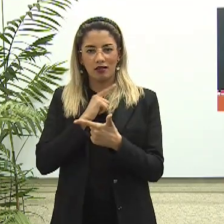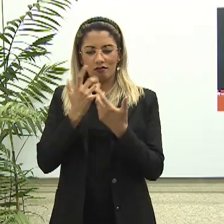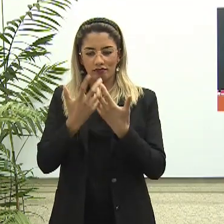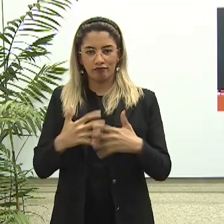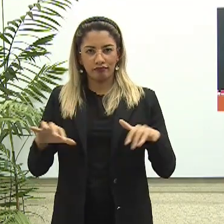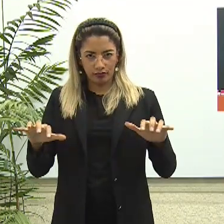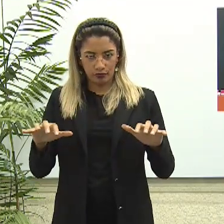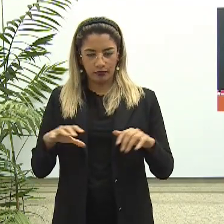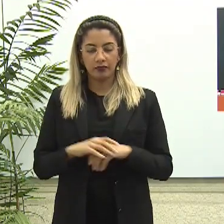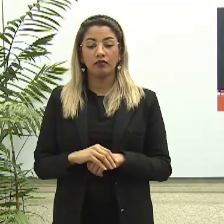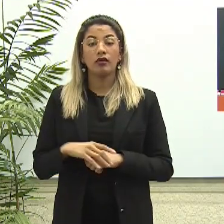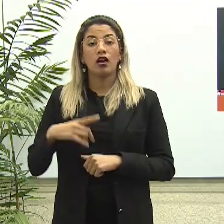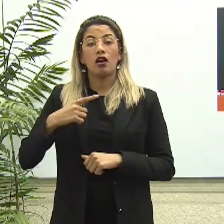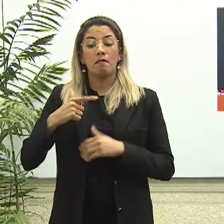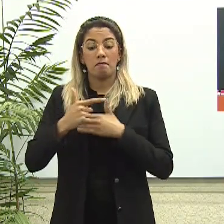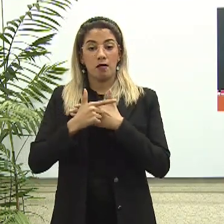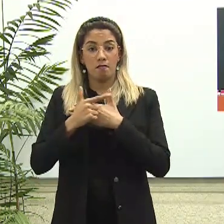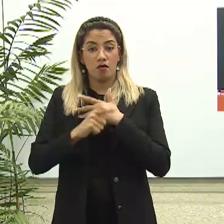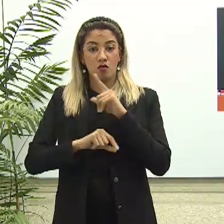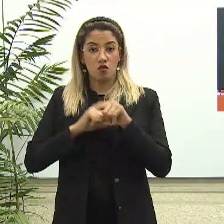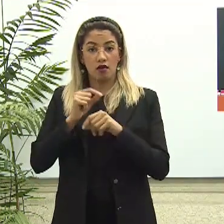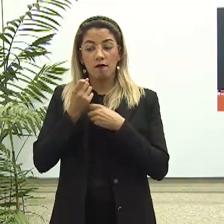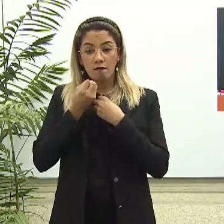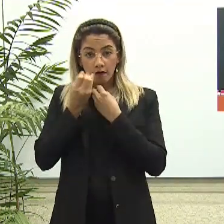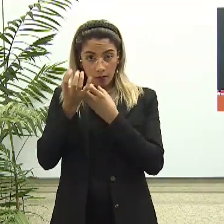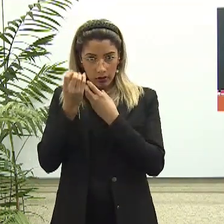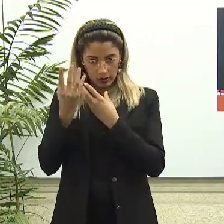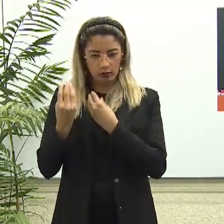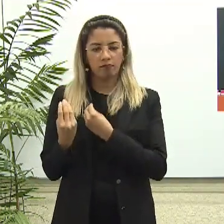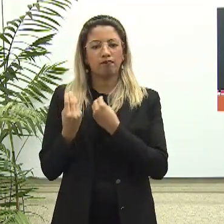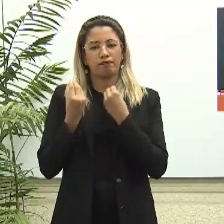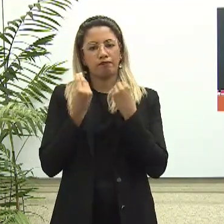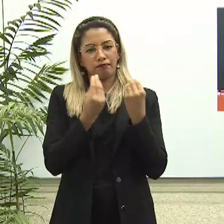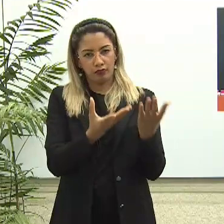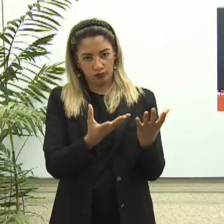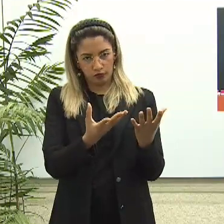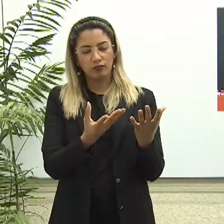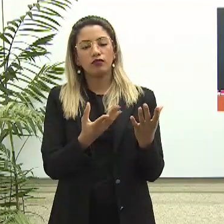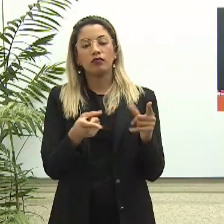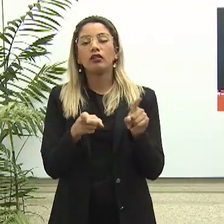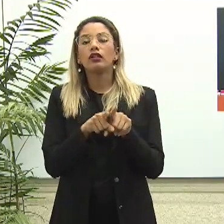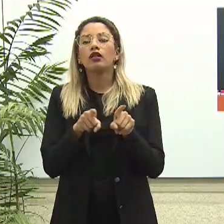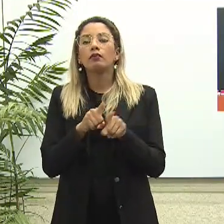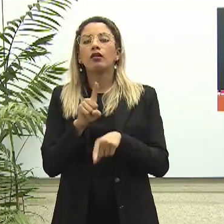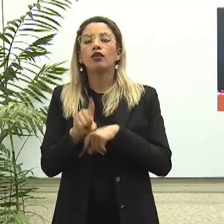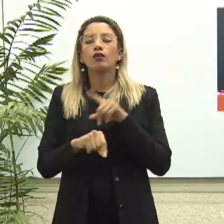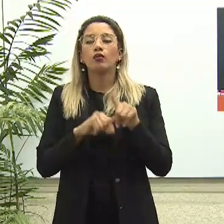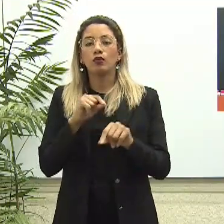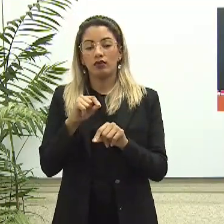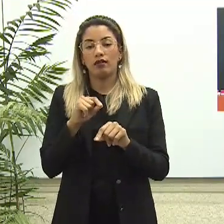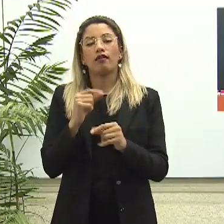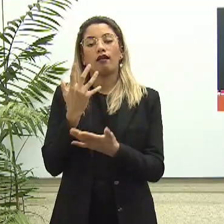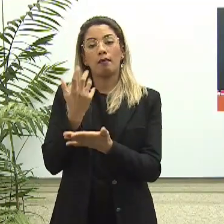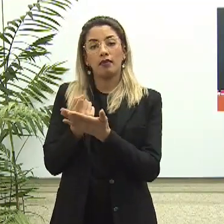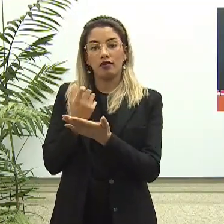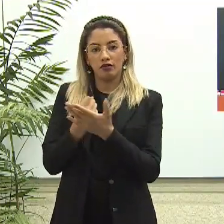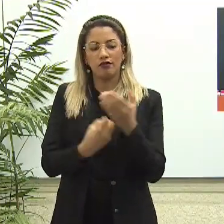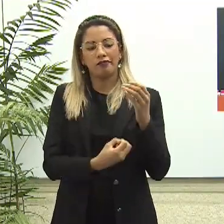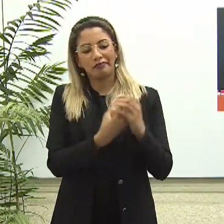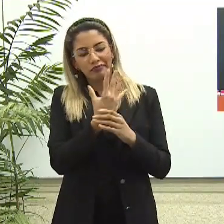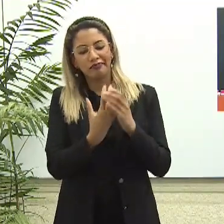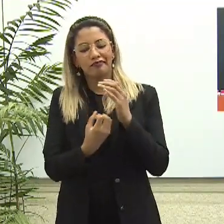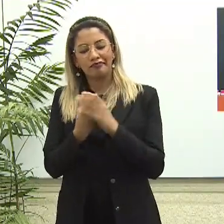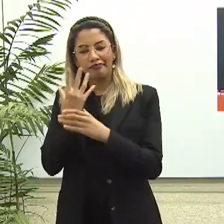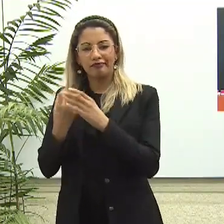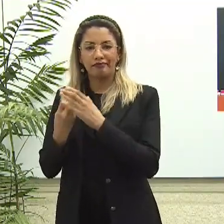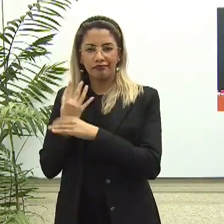é entregar dados e também entregar apps então você